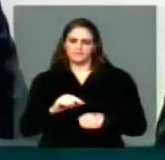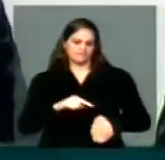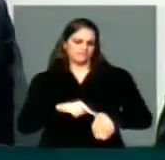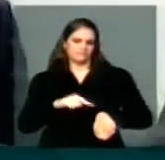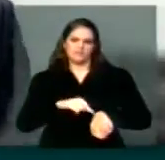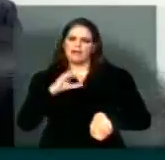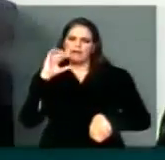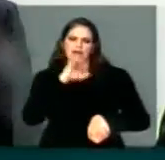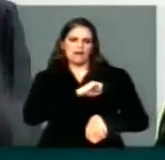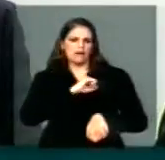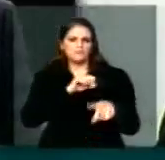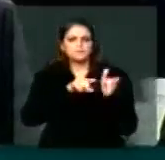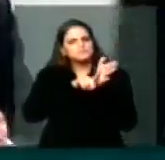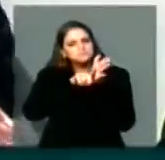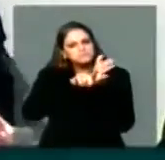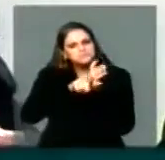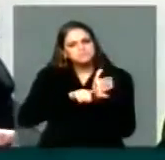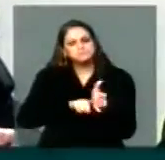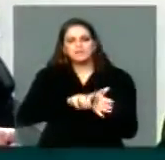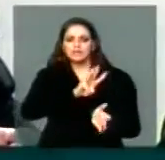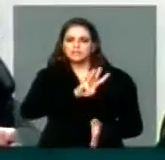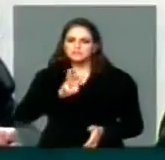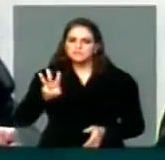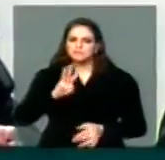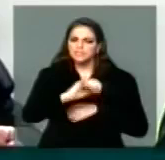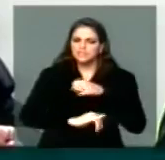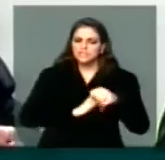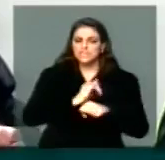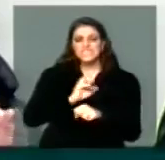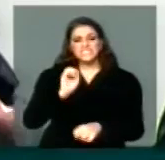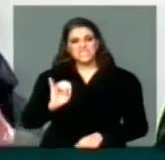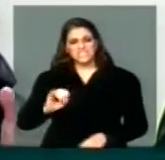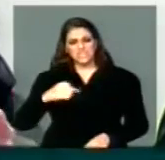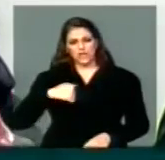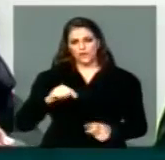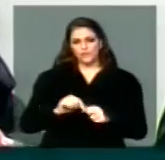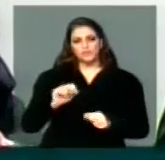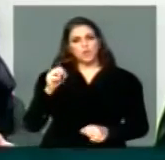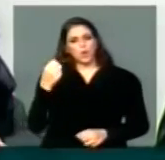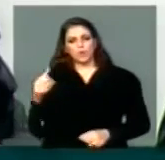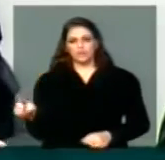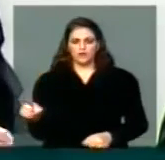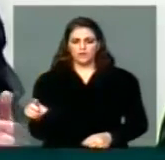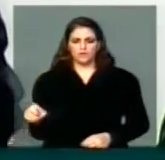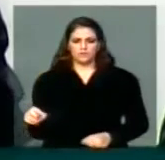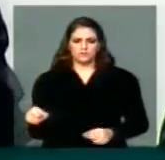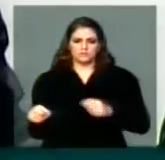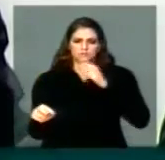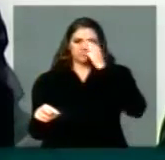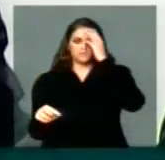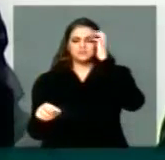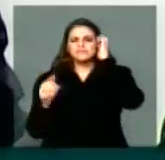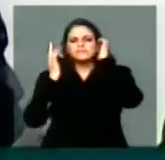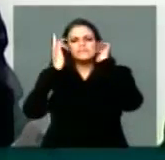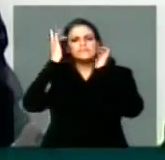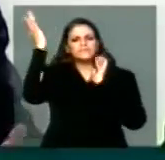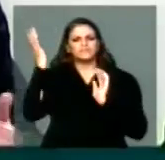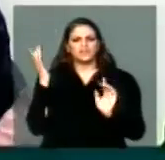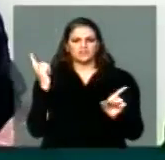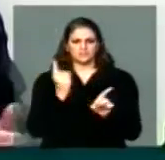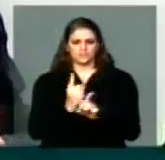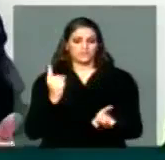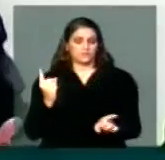máximo para pesquisar no site se eu fiz a representação ou não, e se houve a representação, são pesquisas fáceis de serem